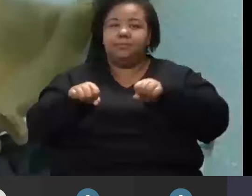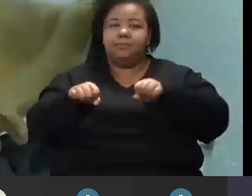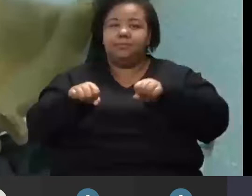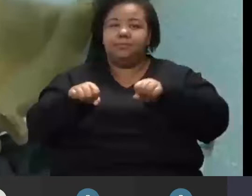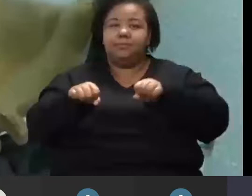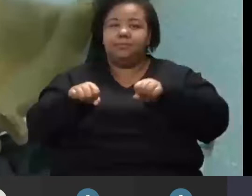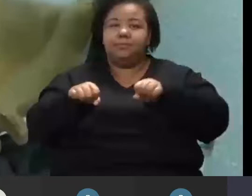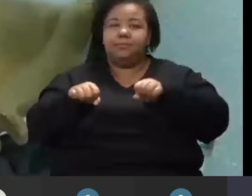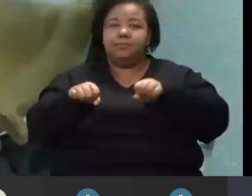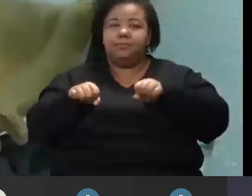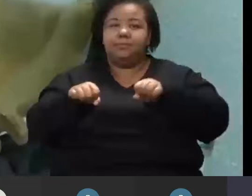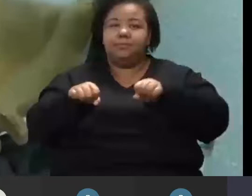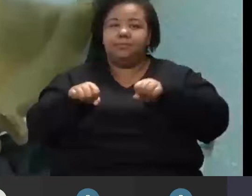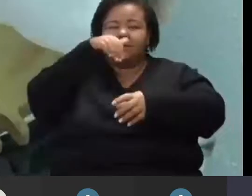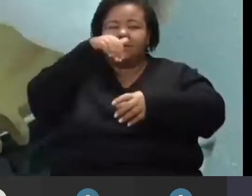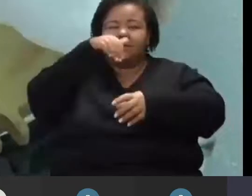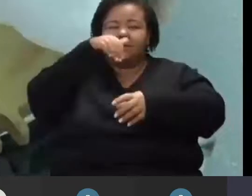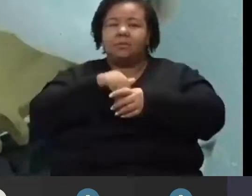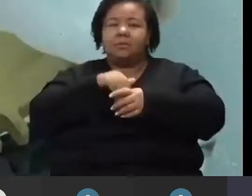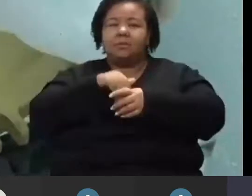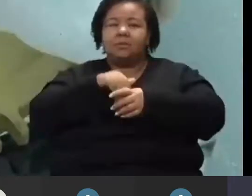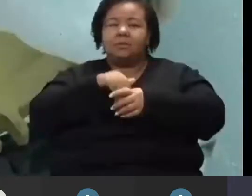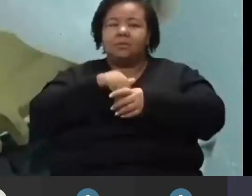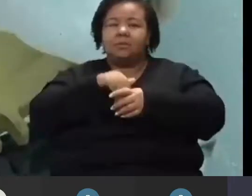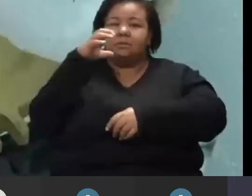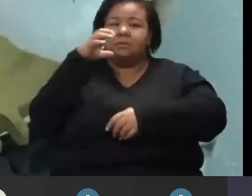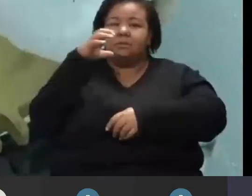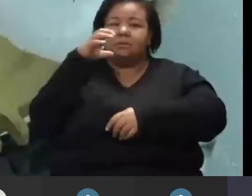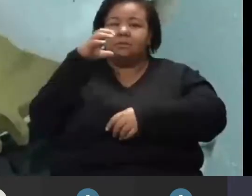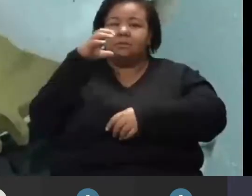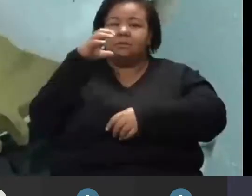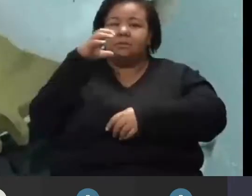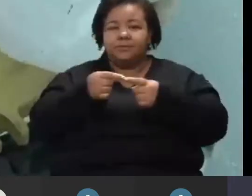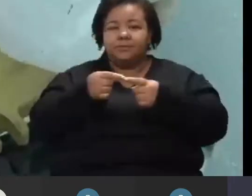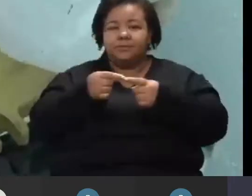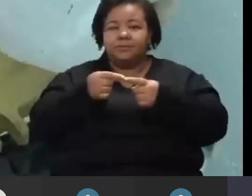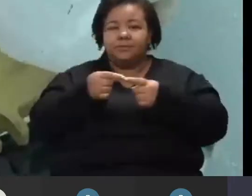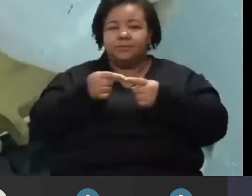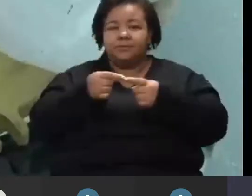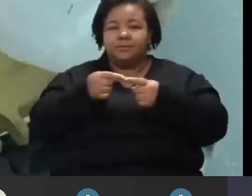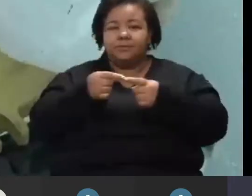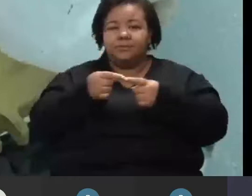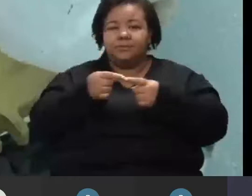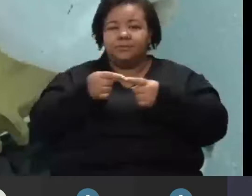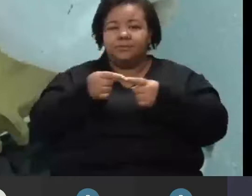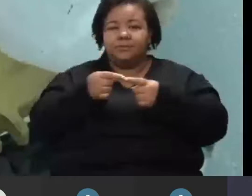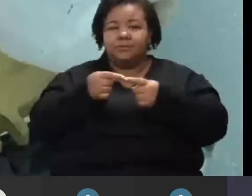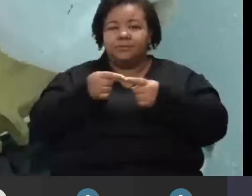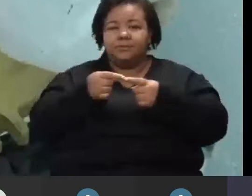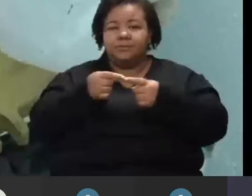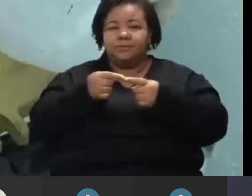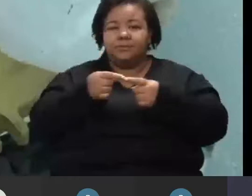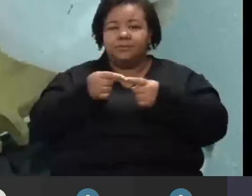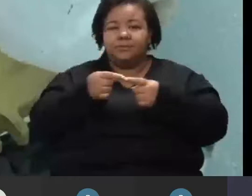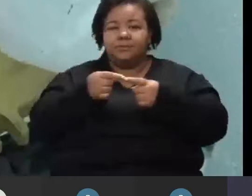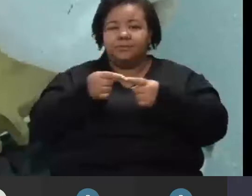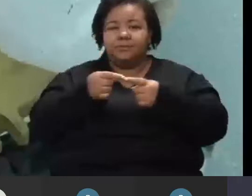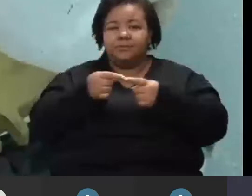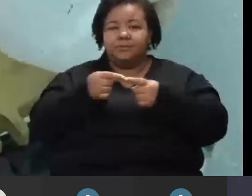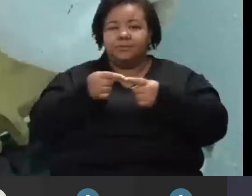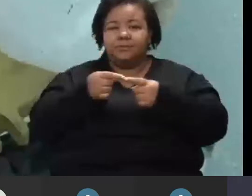tenha a pressão dentro dela e ela atinja a pressão e a temperatura adequada. Esse procedimento da autoclave você não